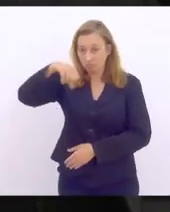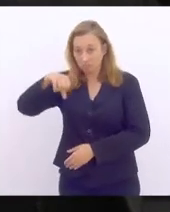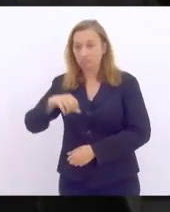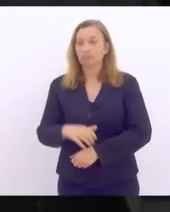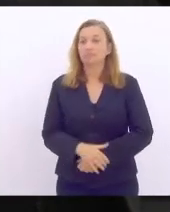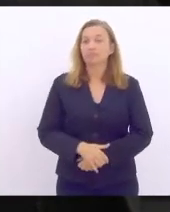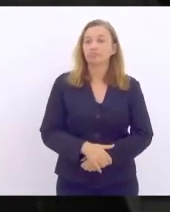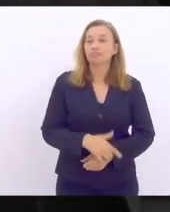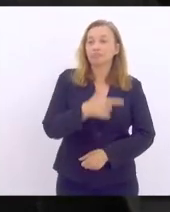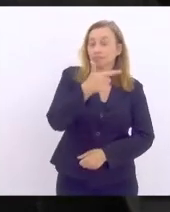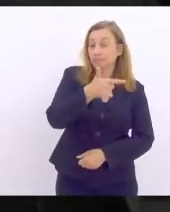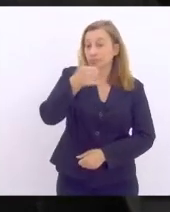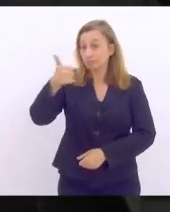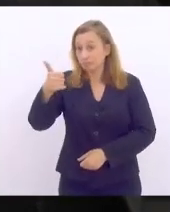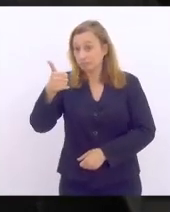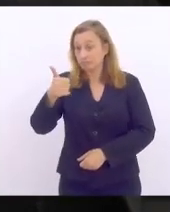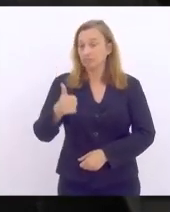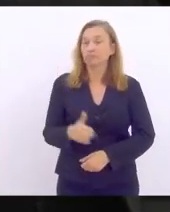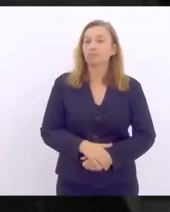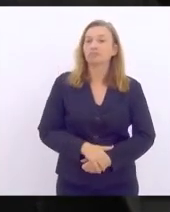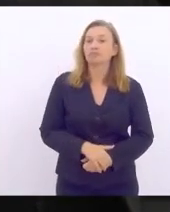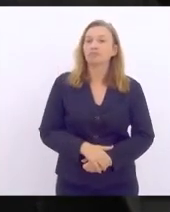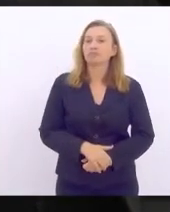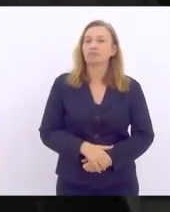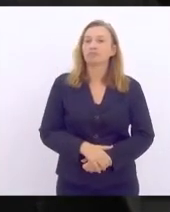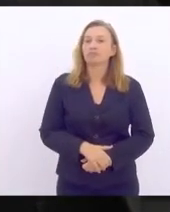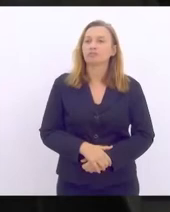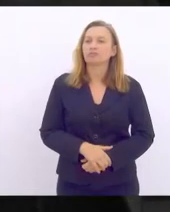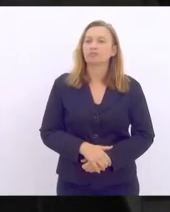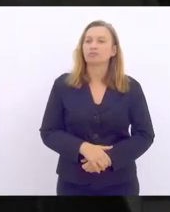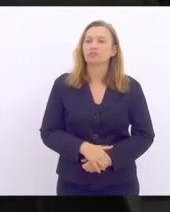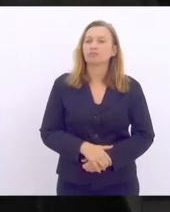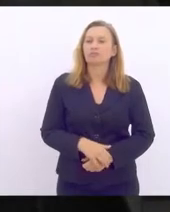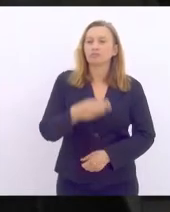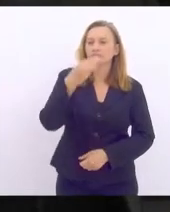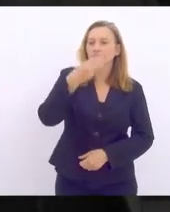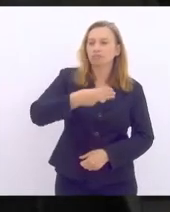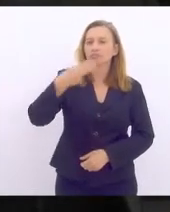em 21 o índice saltou para